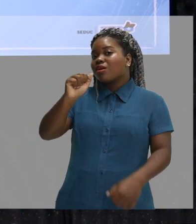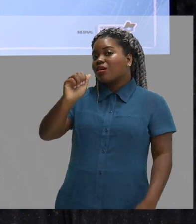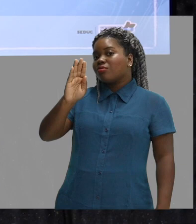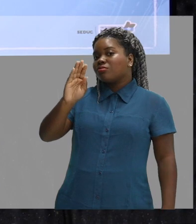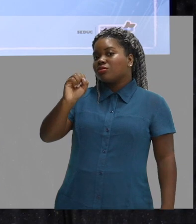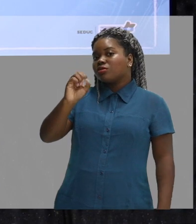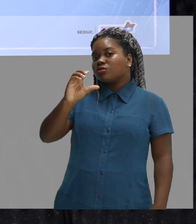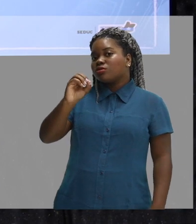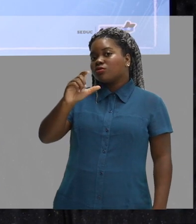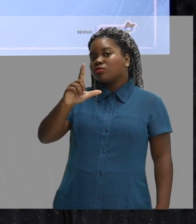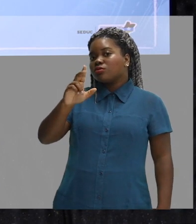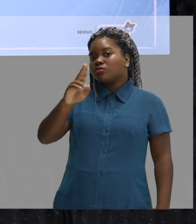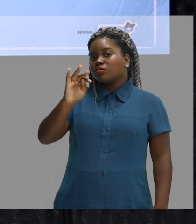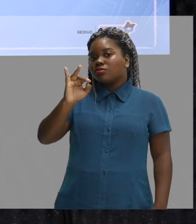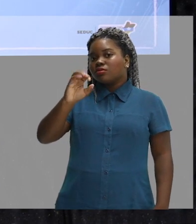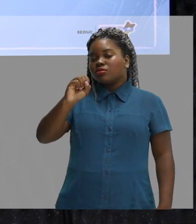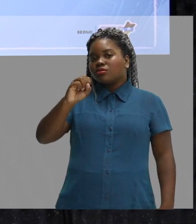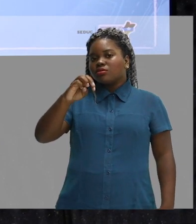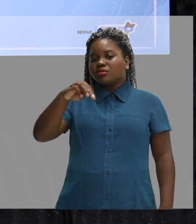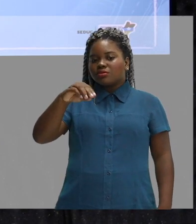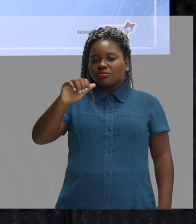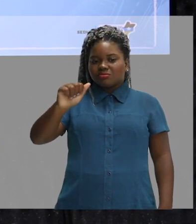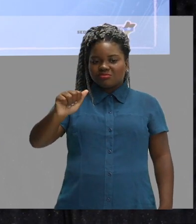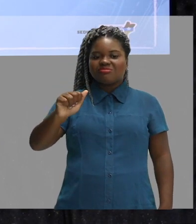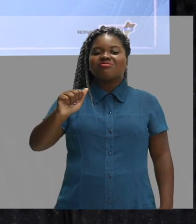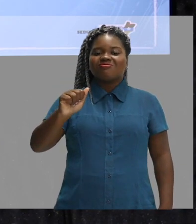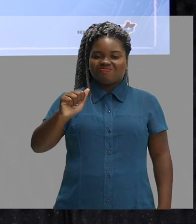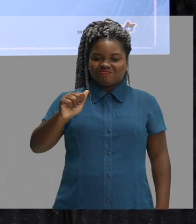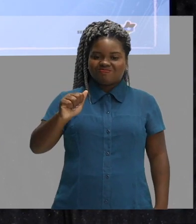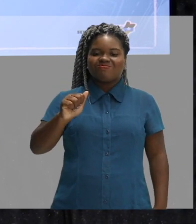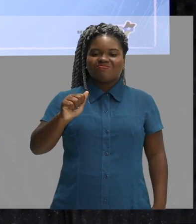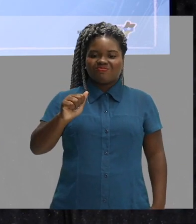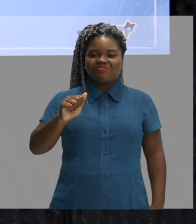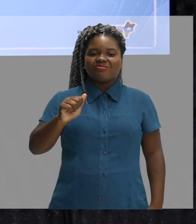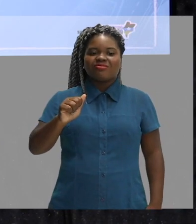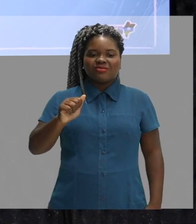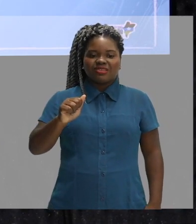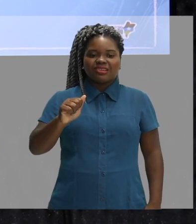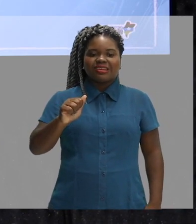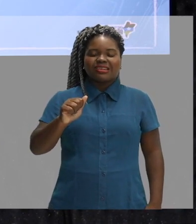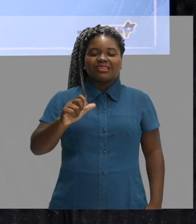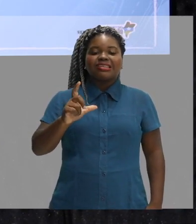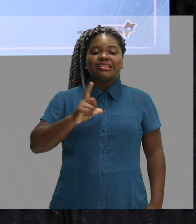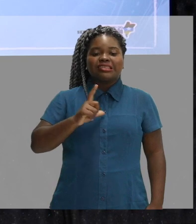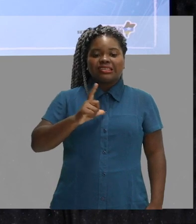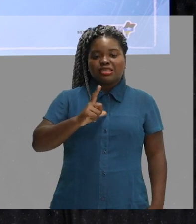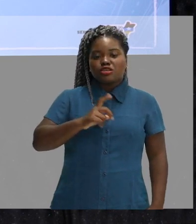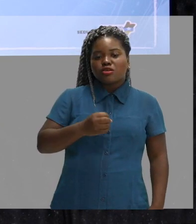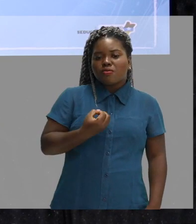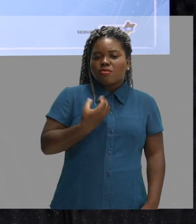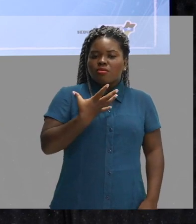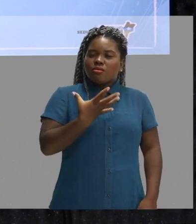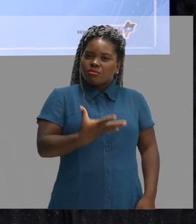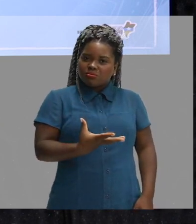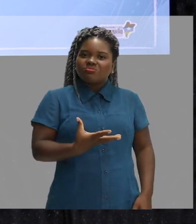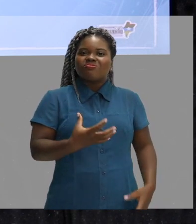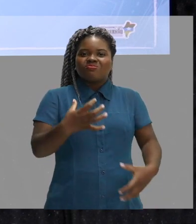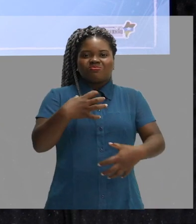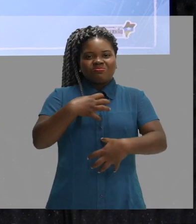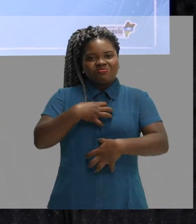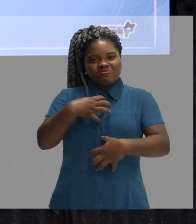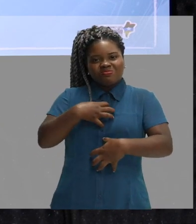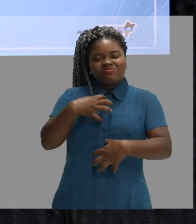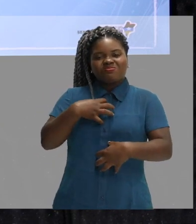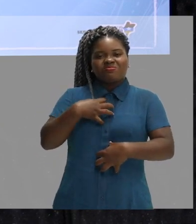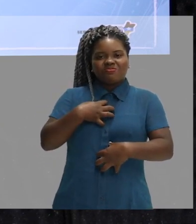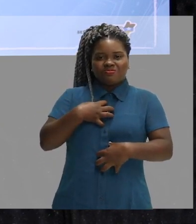que tem como finalidade o disciplinamento dos indivíduos e a garantia do bem-estar físico e material,